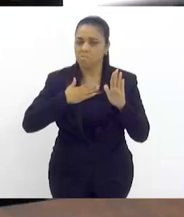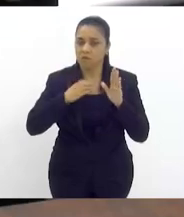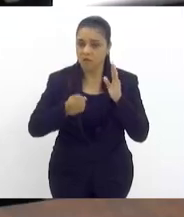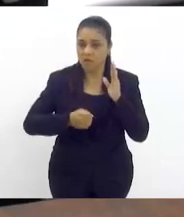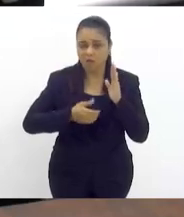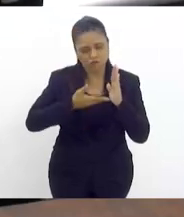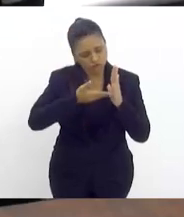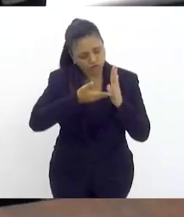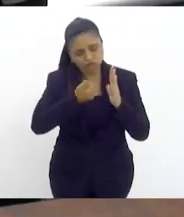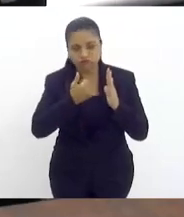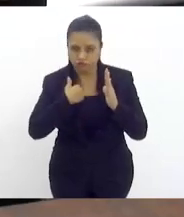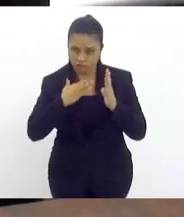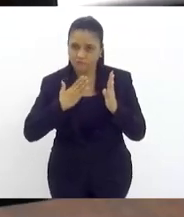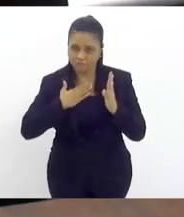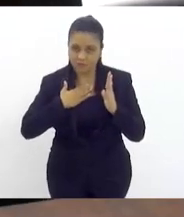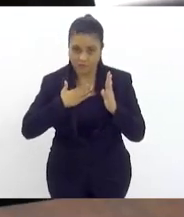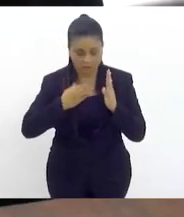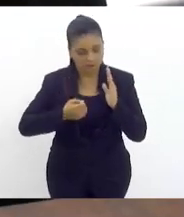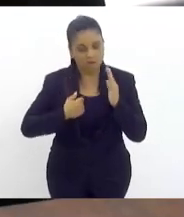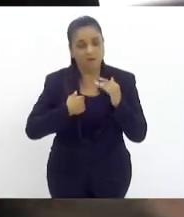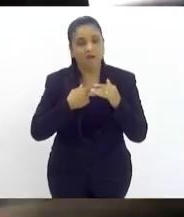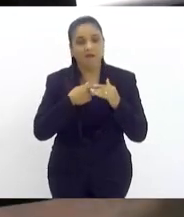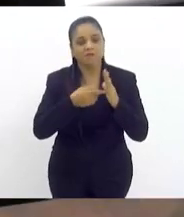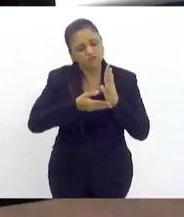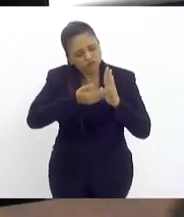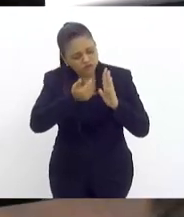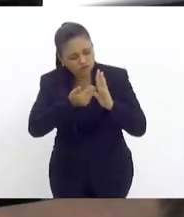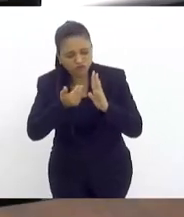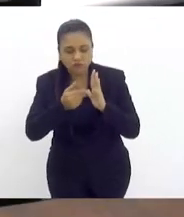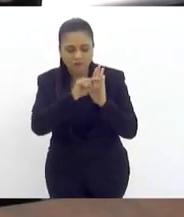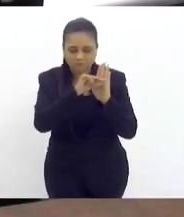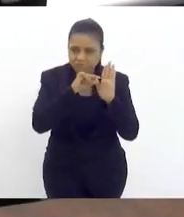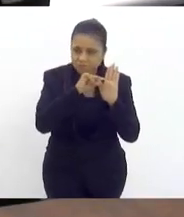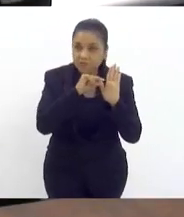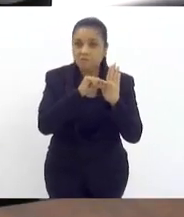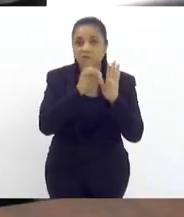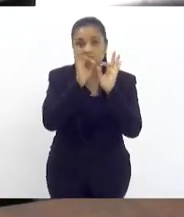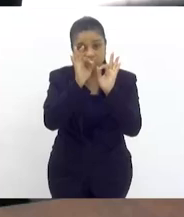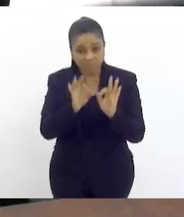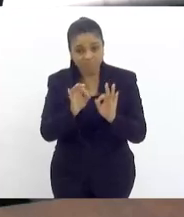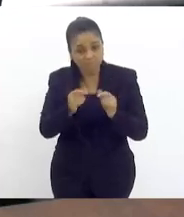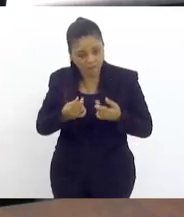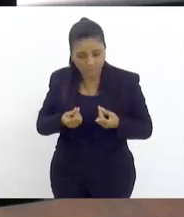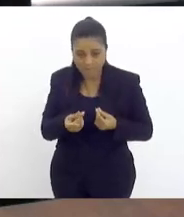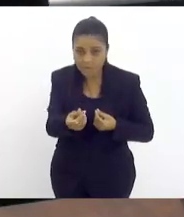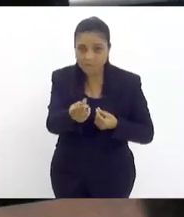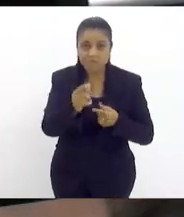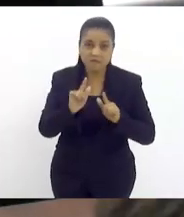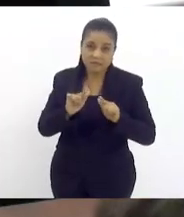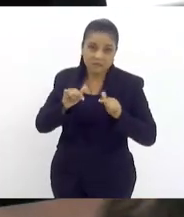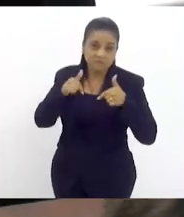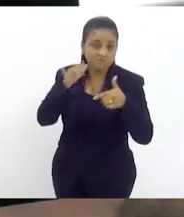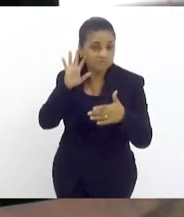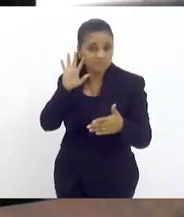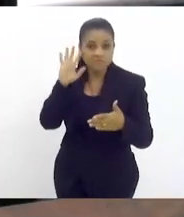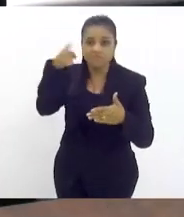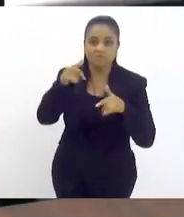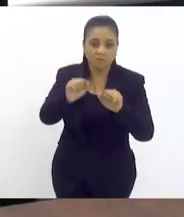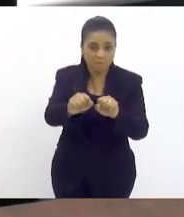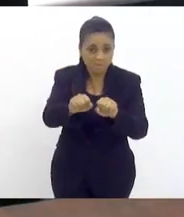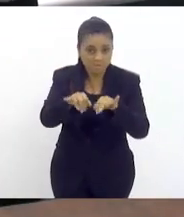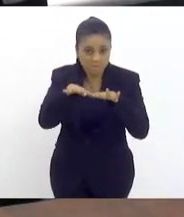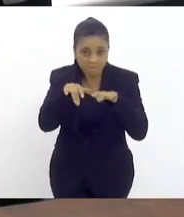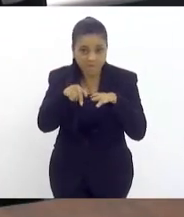as emendas para que a gente possa, de uma forma definitiva, decidir em plenário